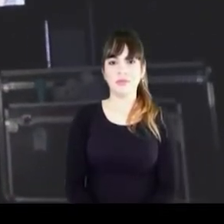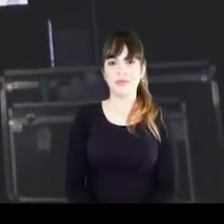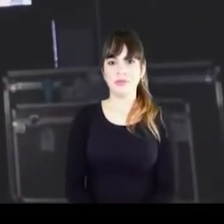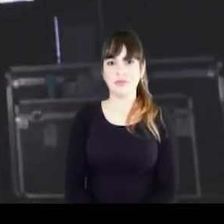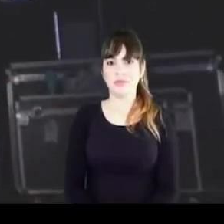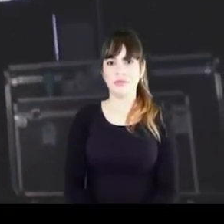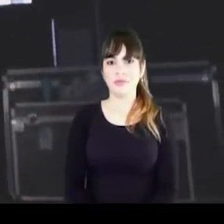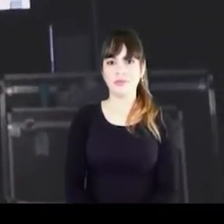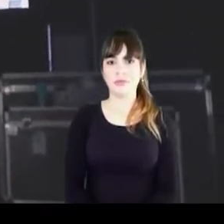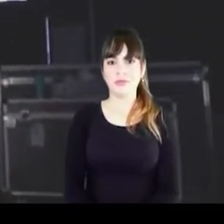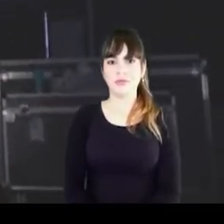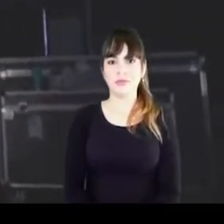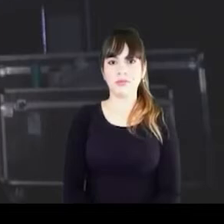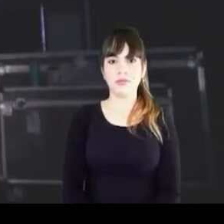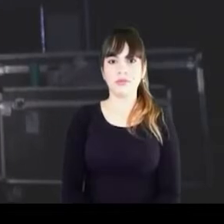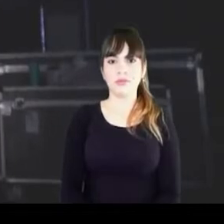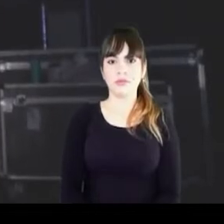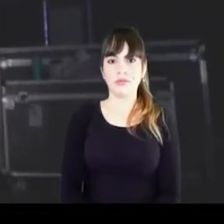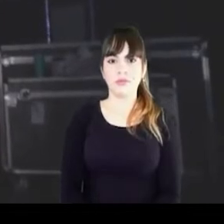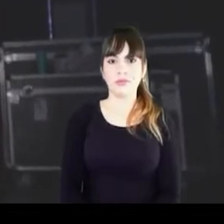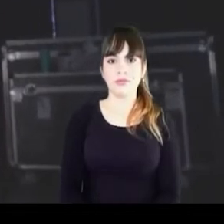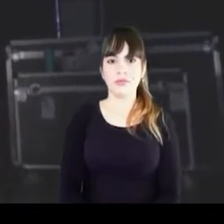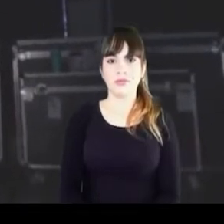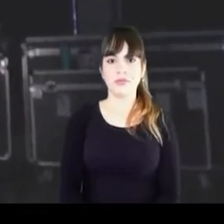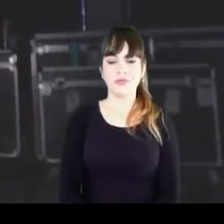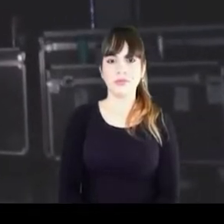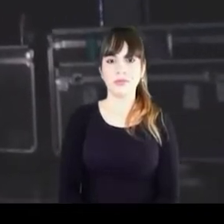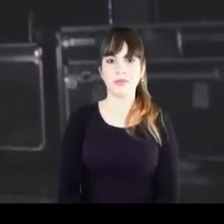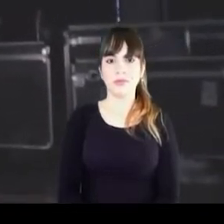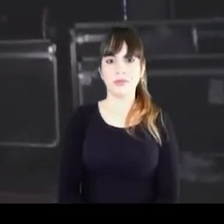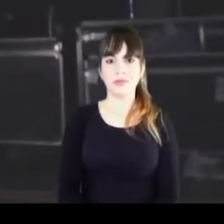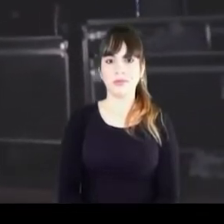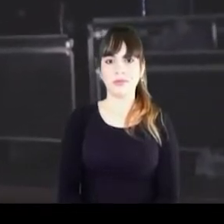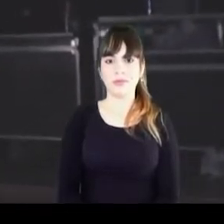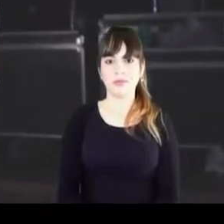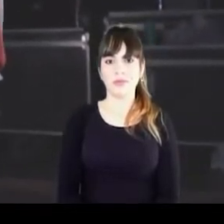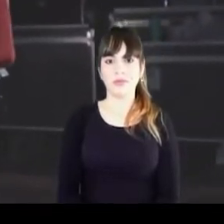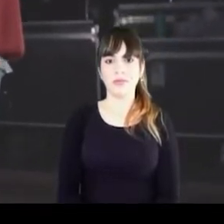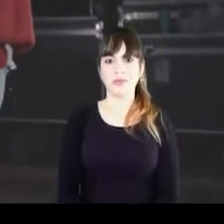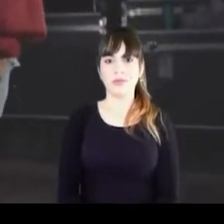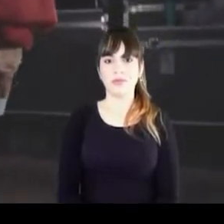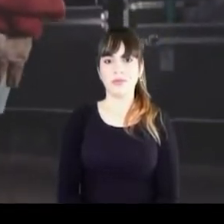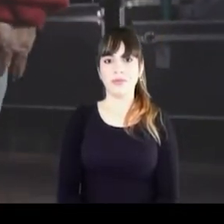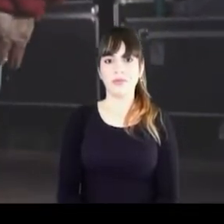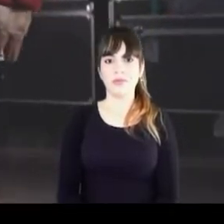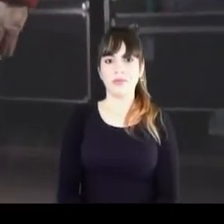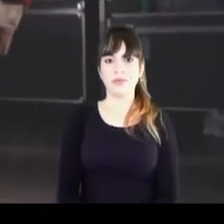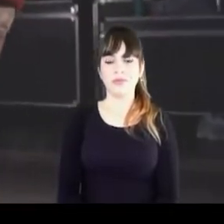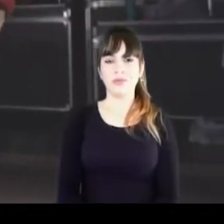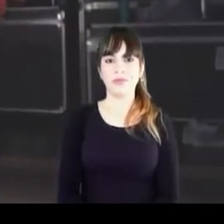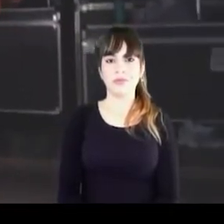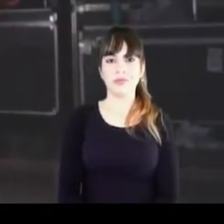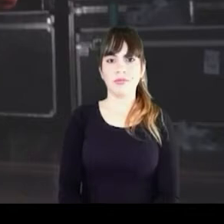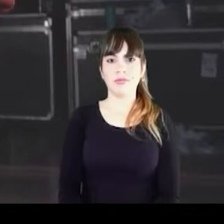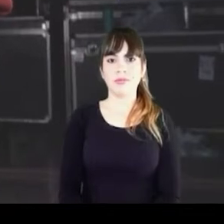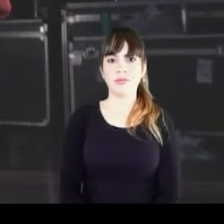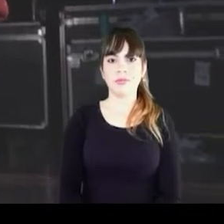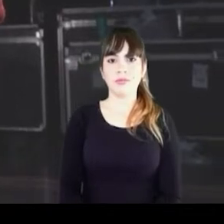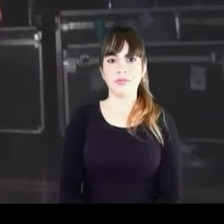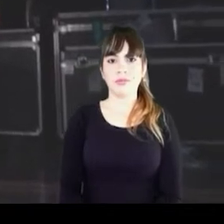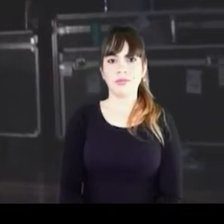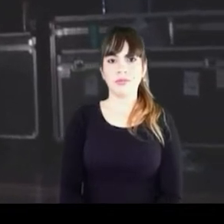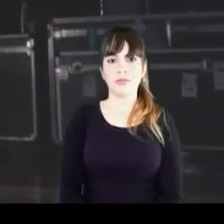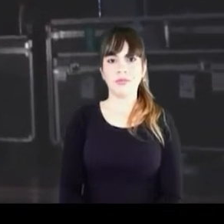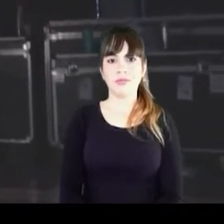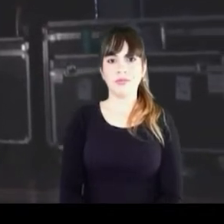Apanha uma folha no chão, dá alguns passos, para e observa a pequena folha. A boneca usa blusão marrom e